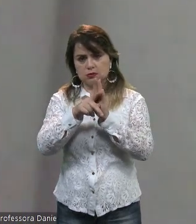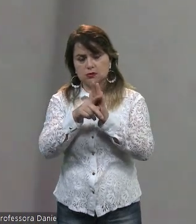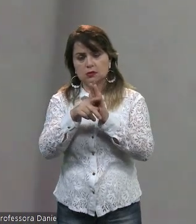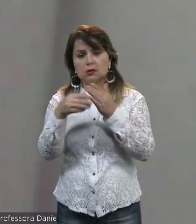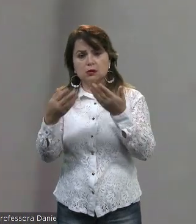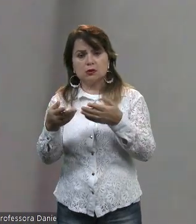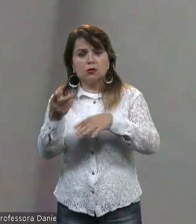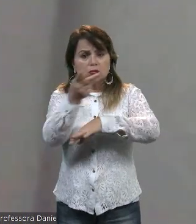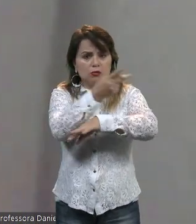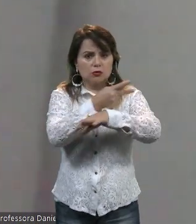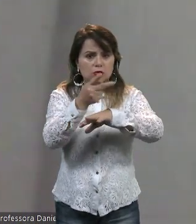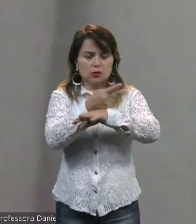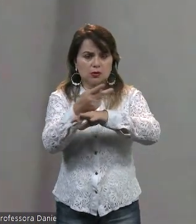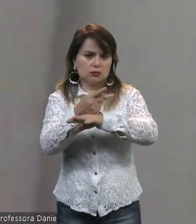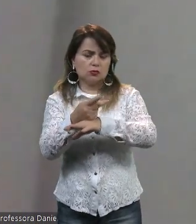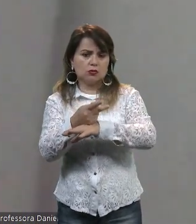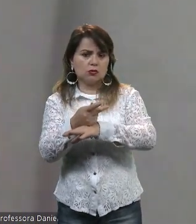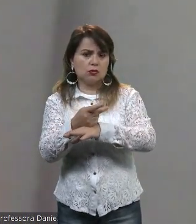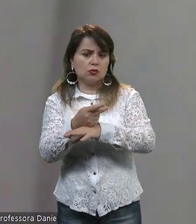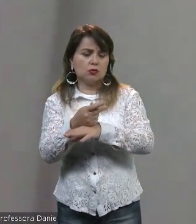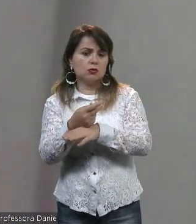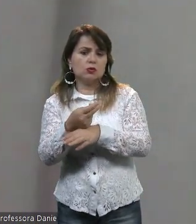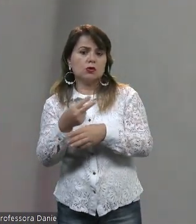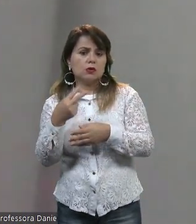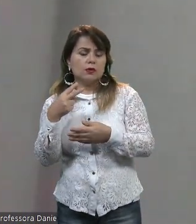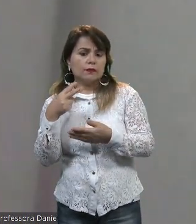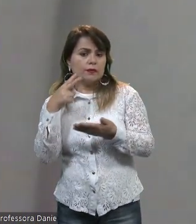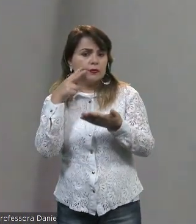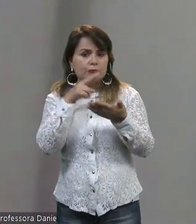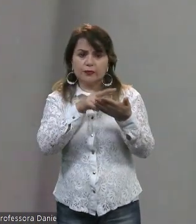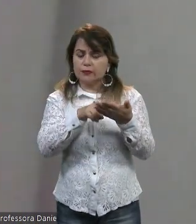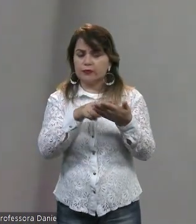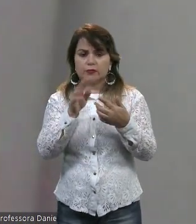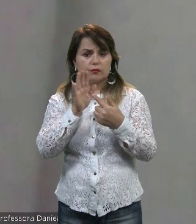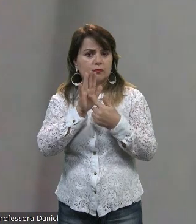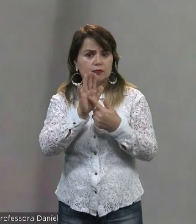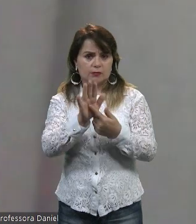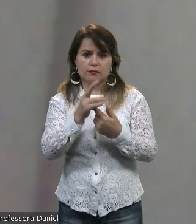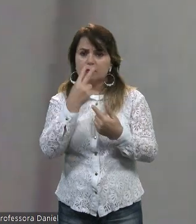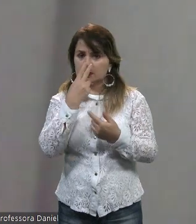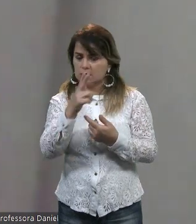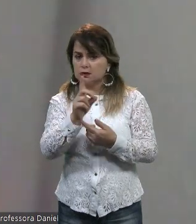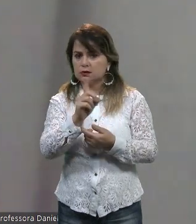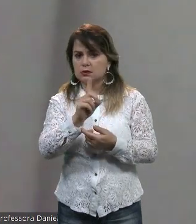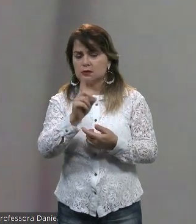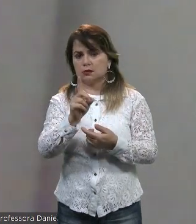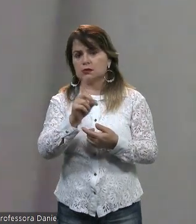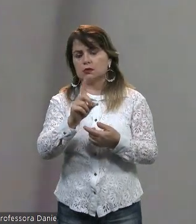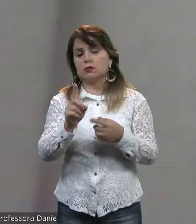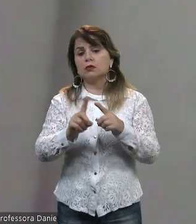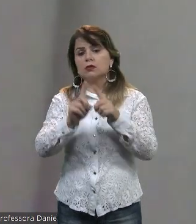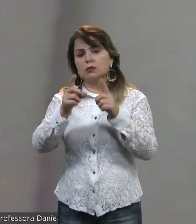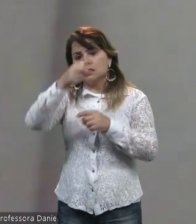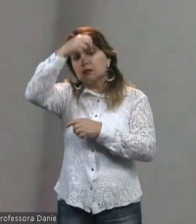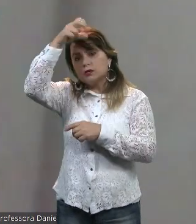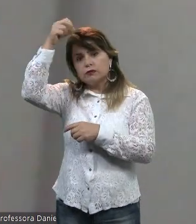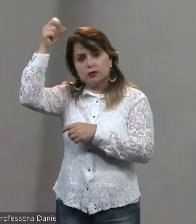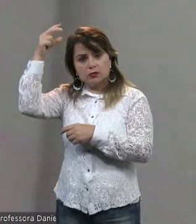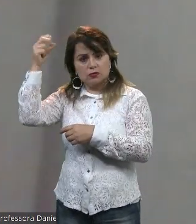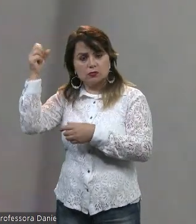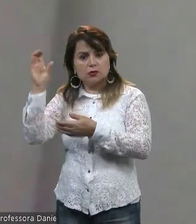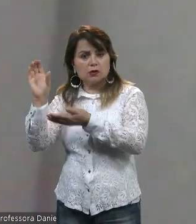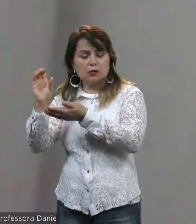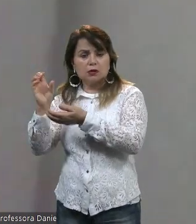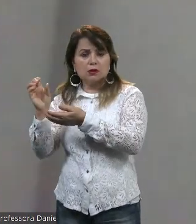A prefeitura enviou o projeto em caráter emergencial, é isso, e não há